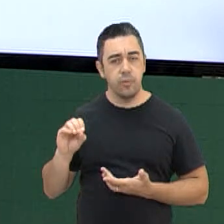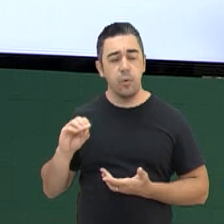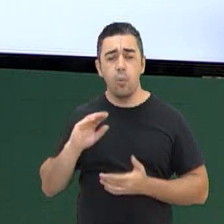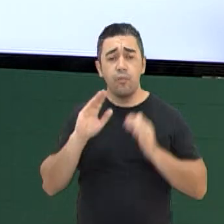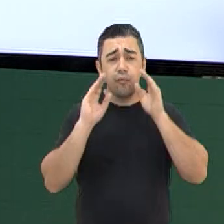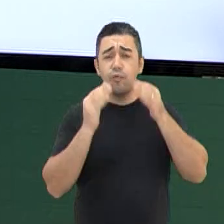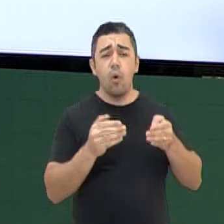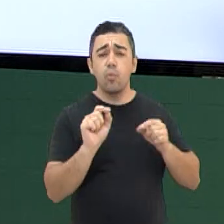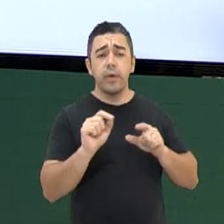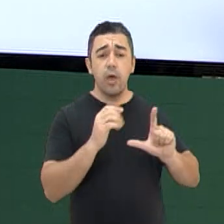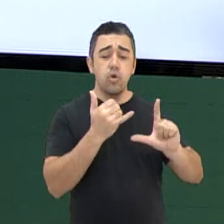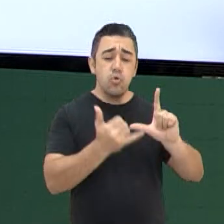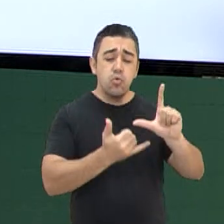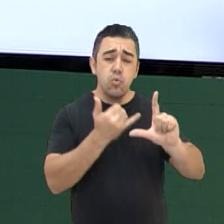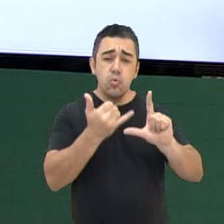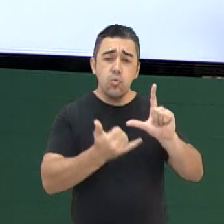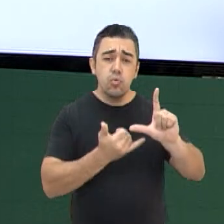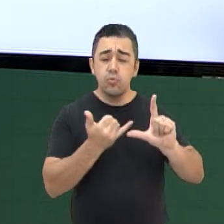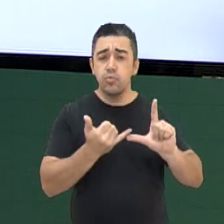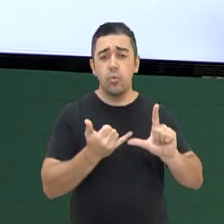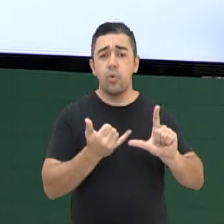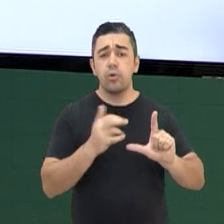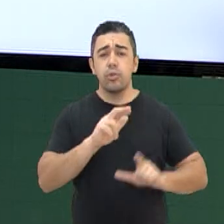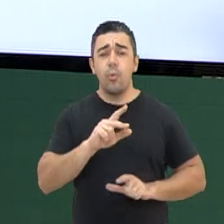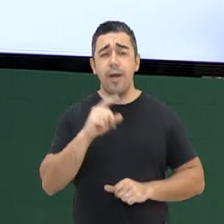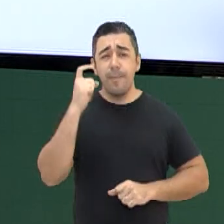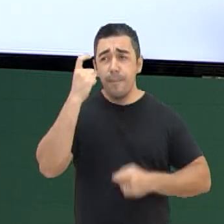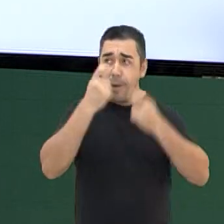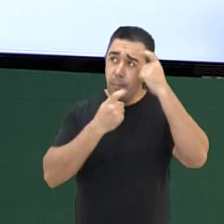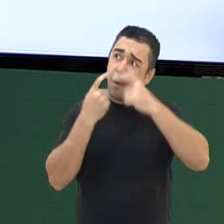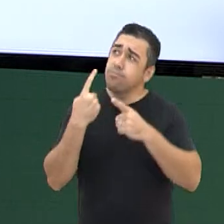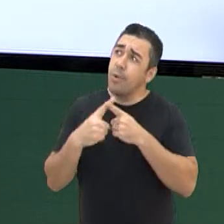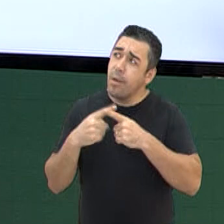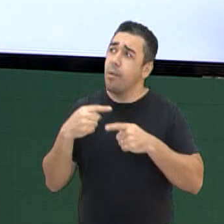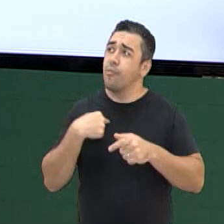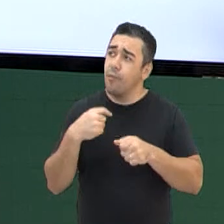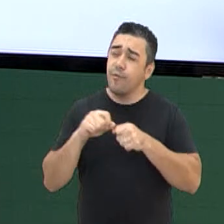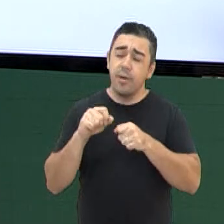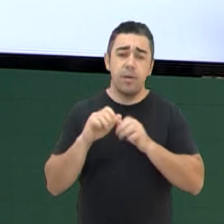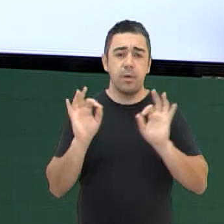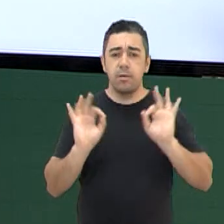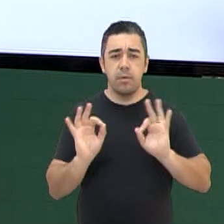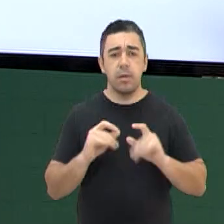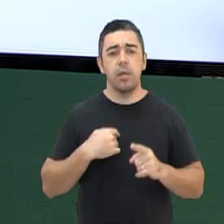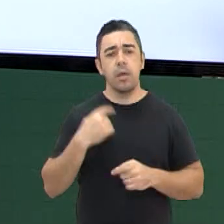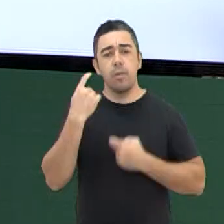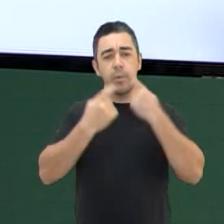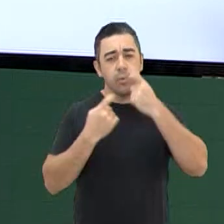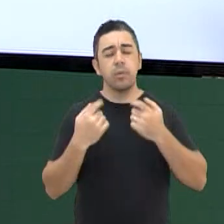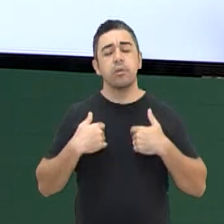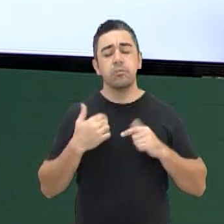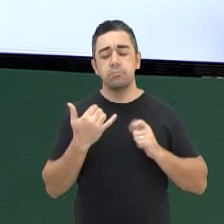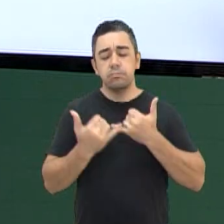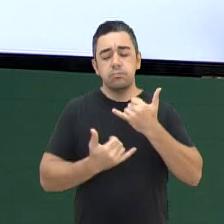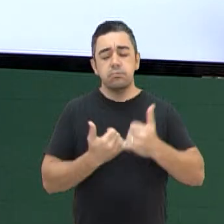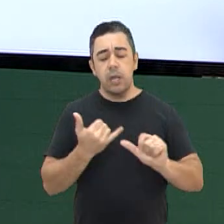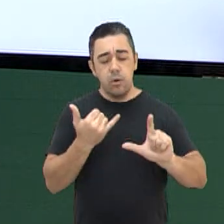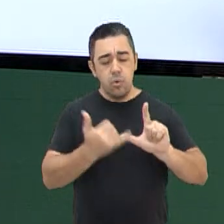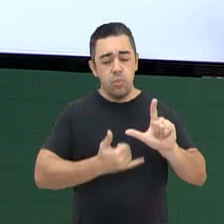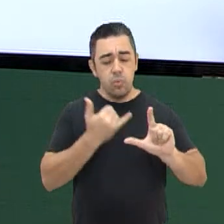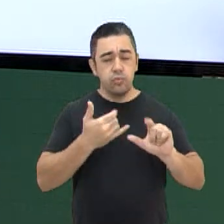uma preocupação com o porquê eu estou fazendo aquilo, apenas divertimento,